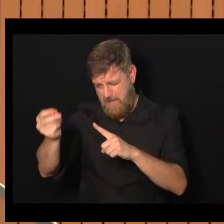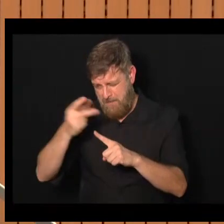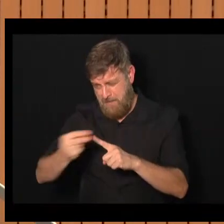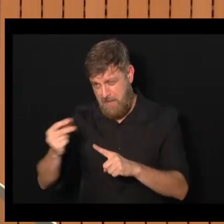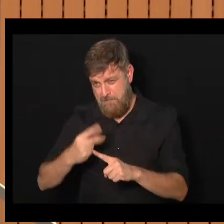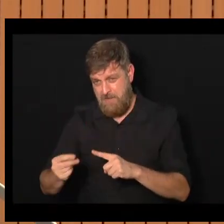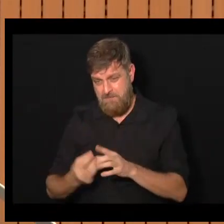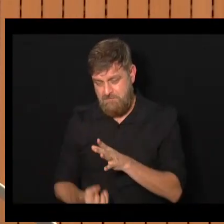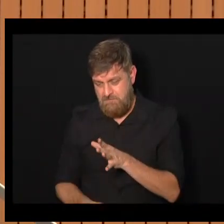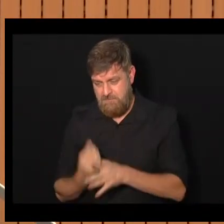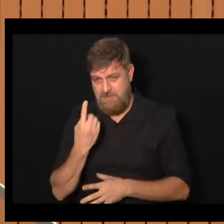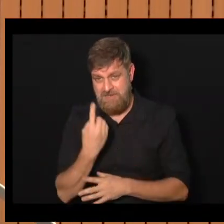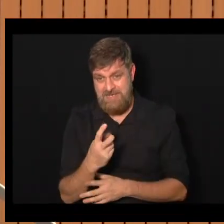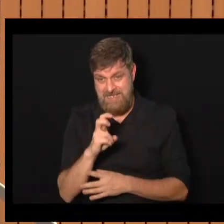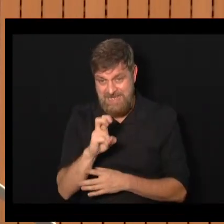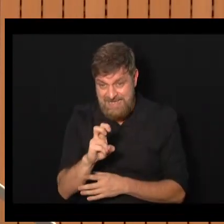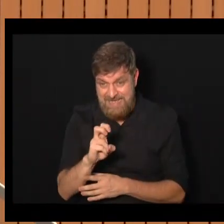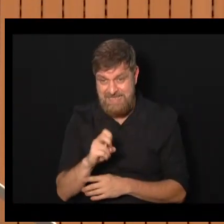Ele foi fundado em